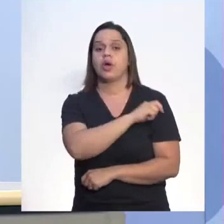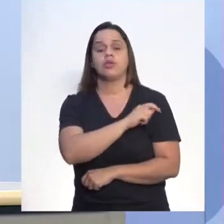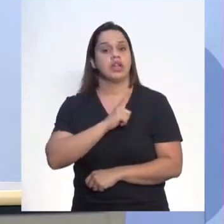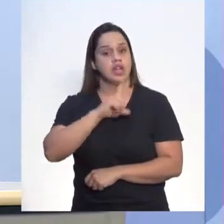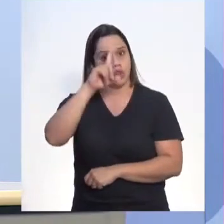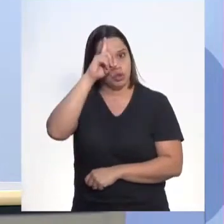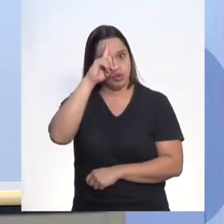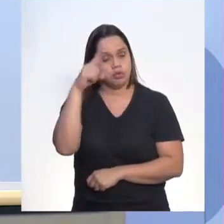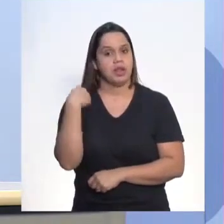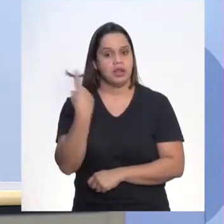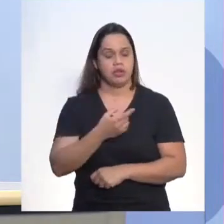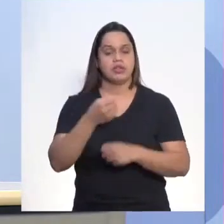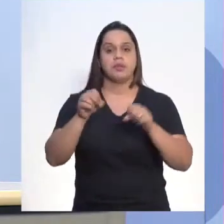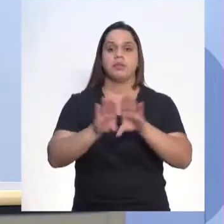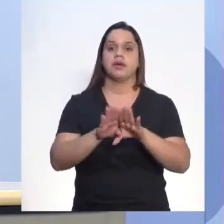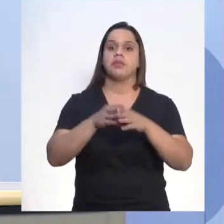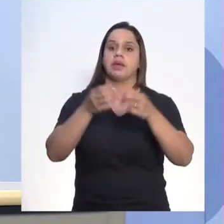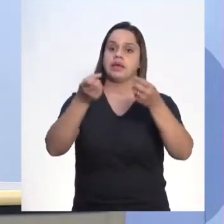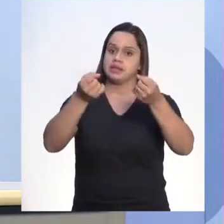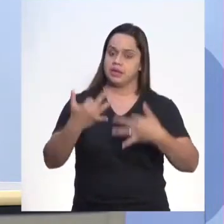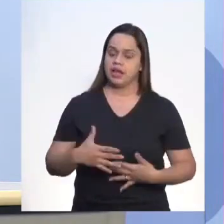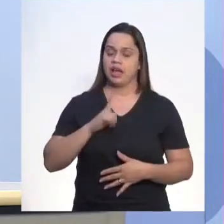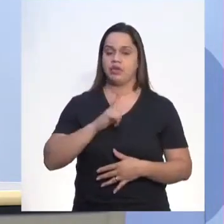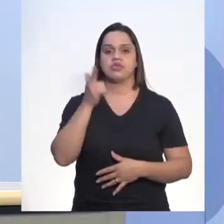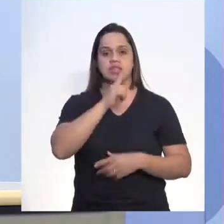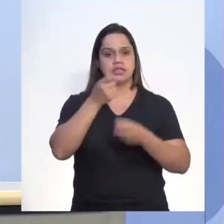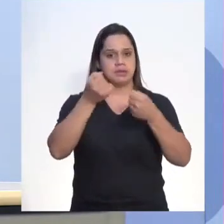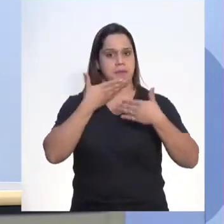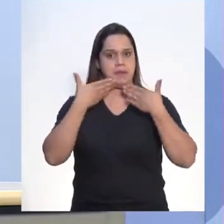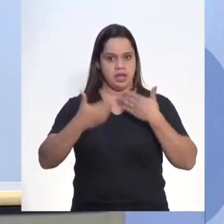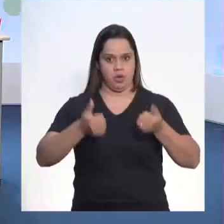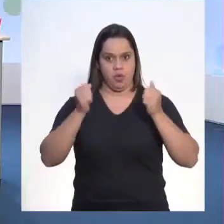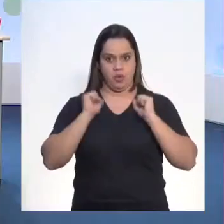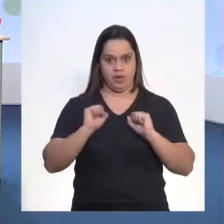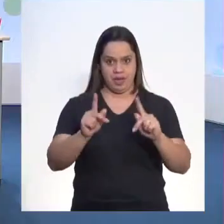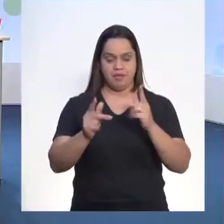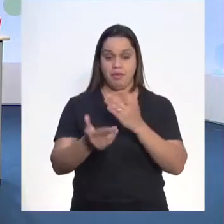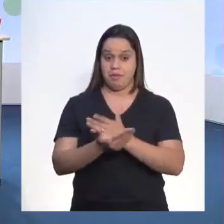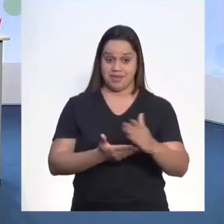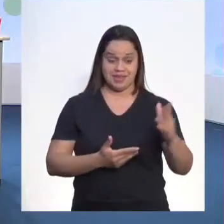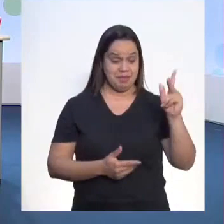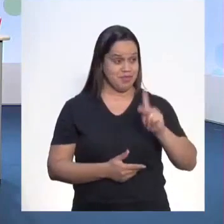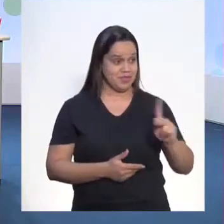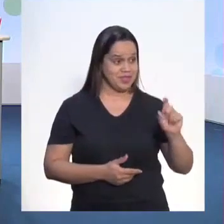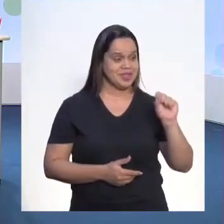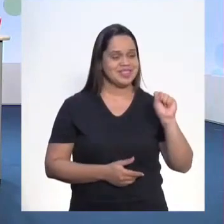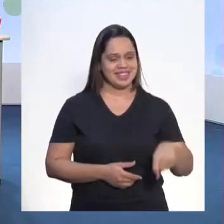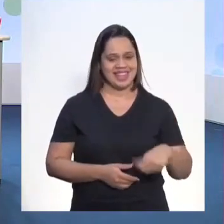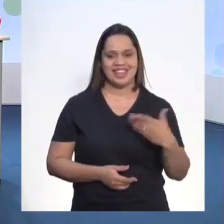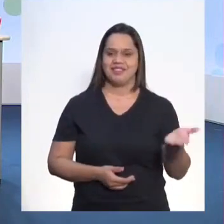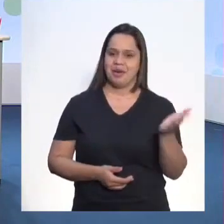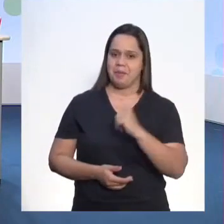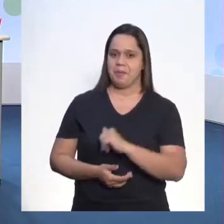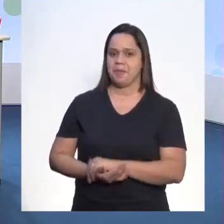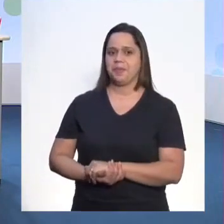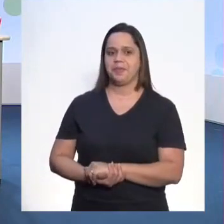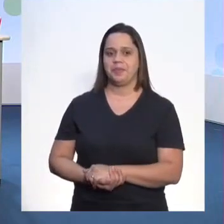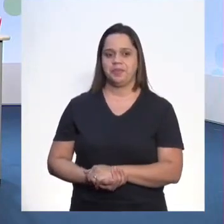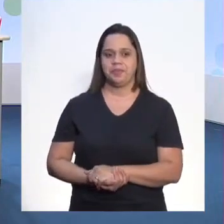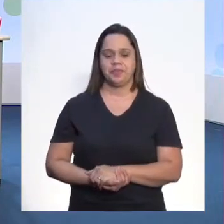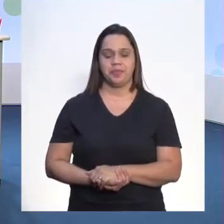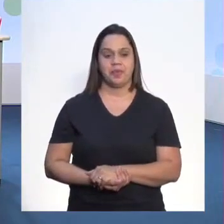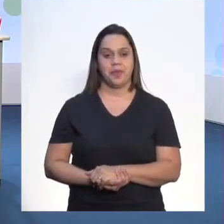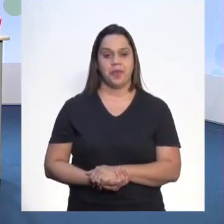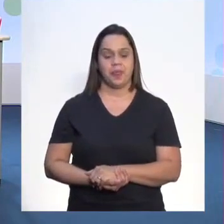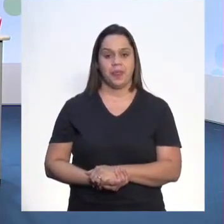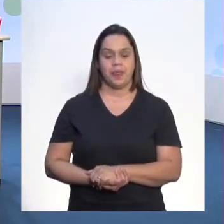gente possa aqui passar a devolutiva de uma forma bem legal, ok? Vamos começar, professora Inês? Vamos sim. Então,